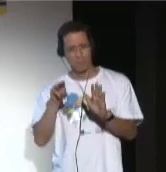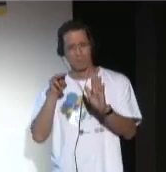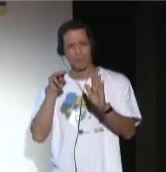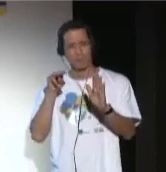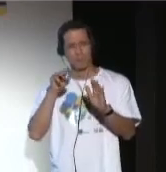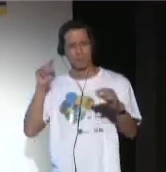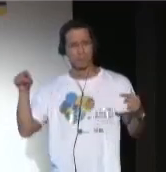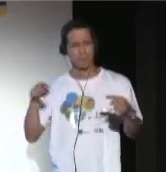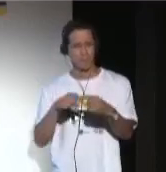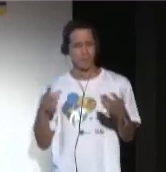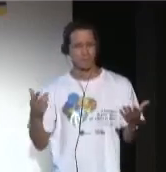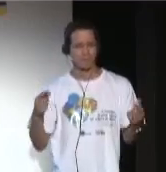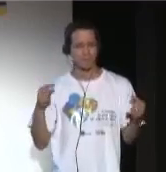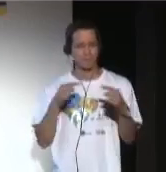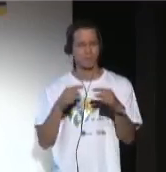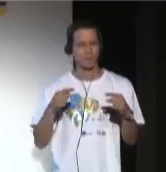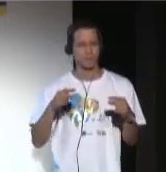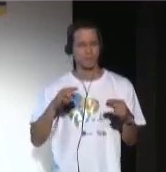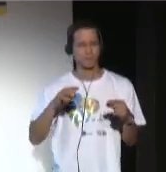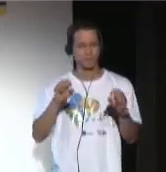para o sistema educacional.